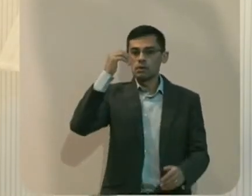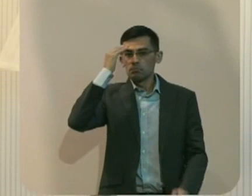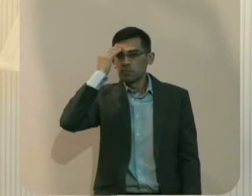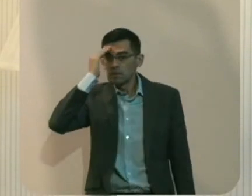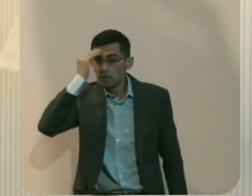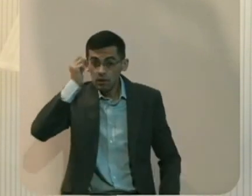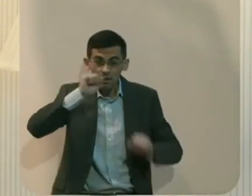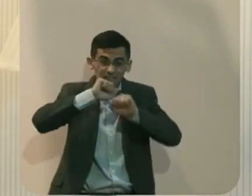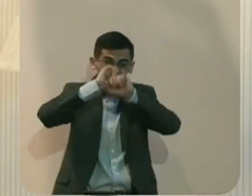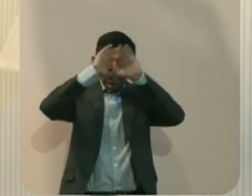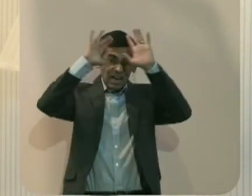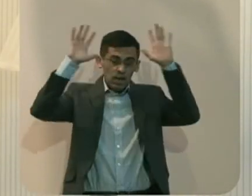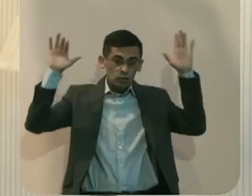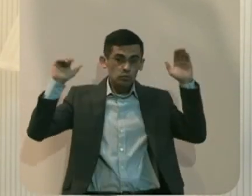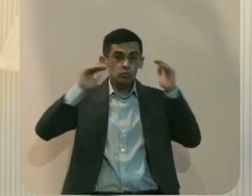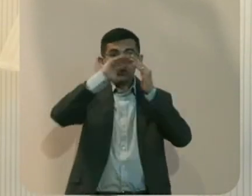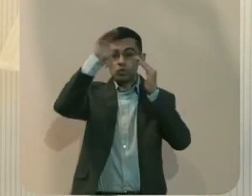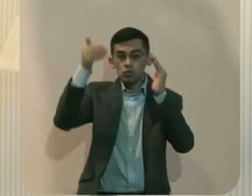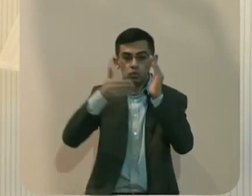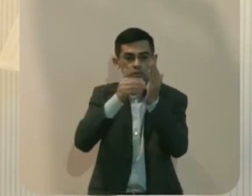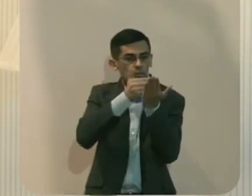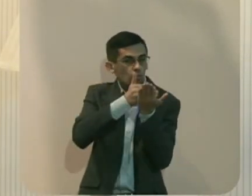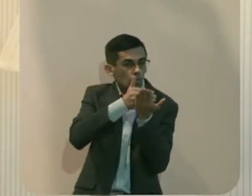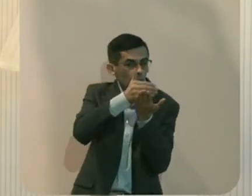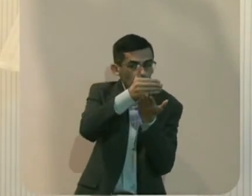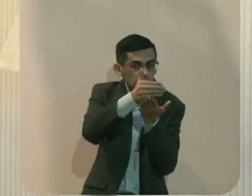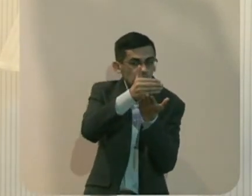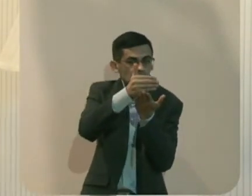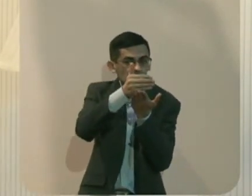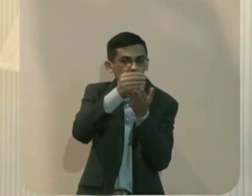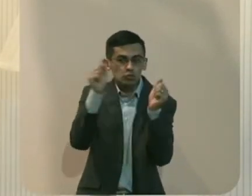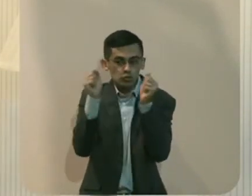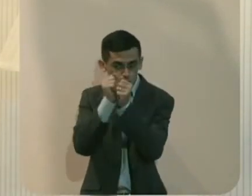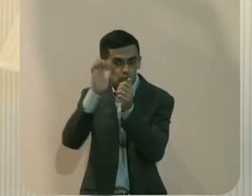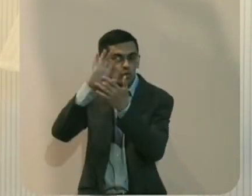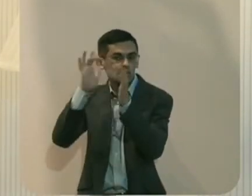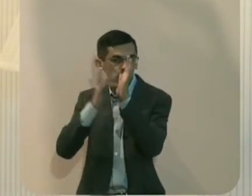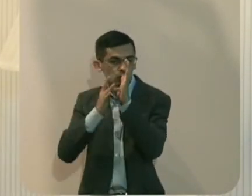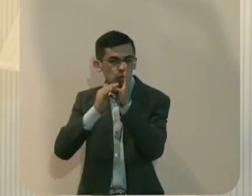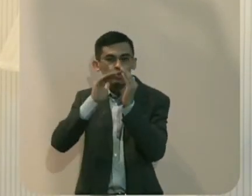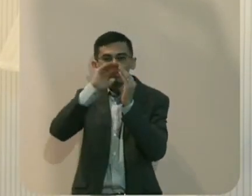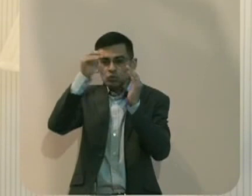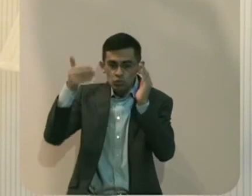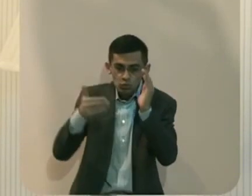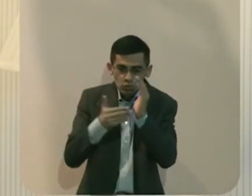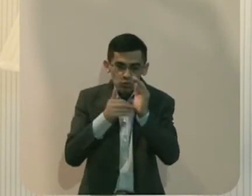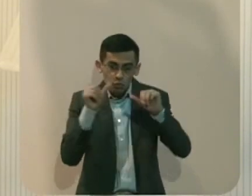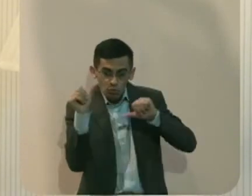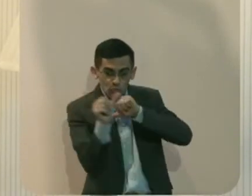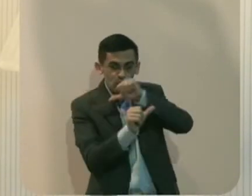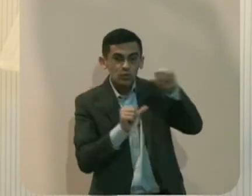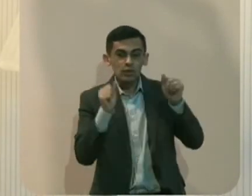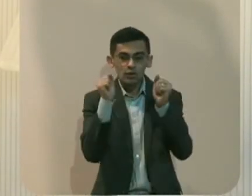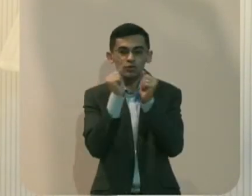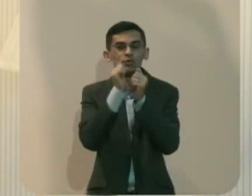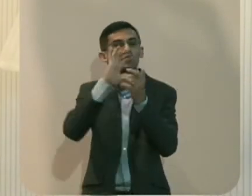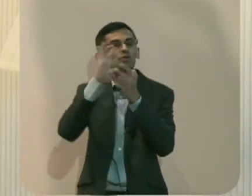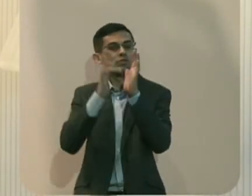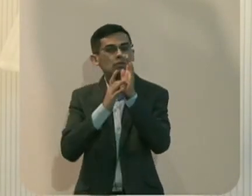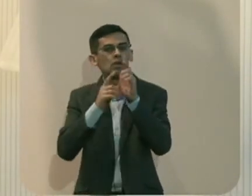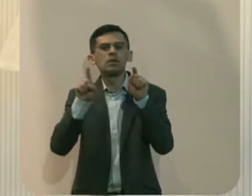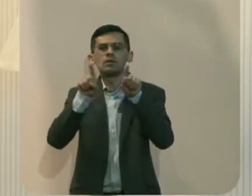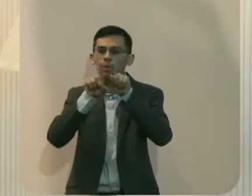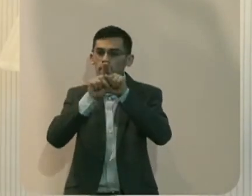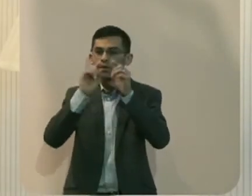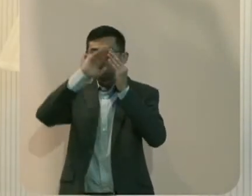que tudo começa com Jesus, tudo se aperfeiçoa em Jesus e tudo termina